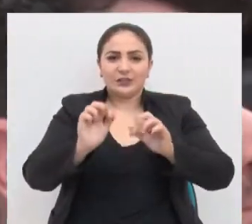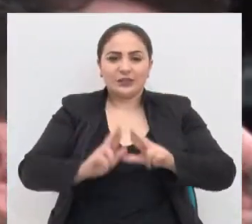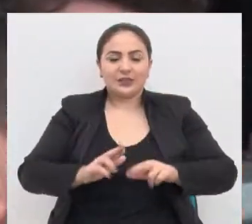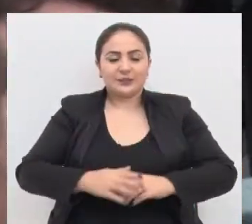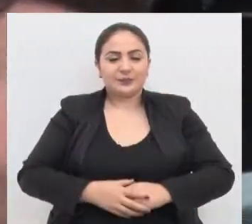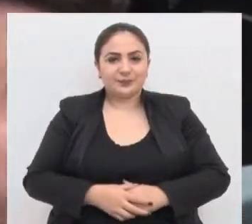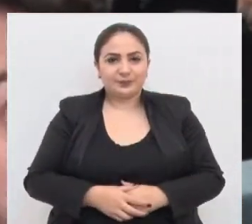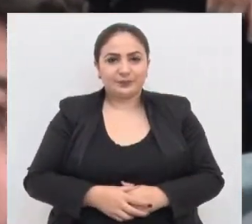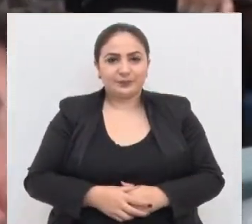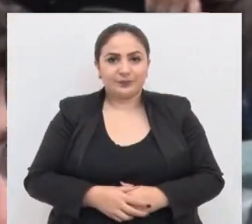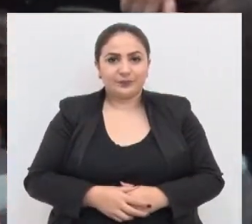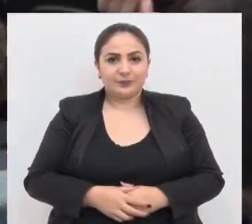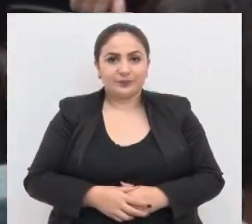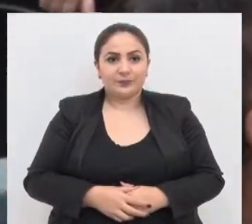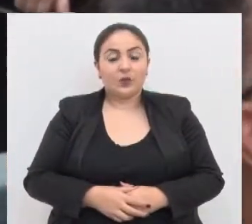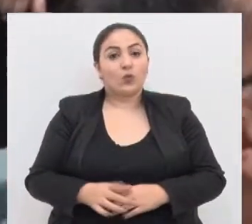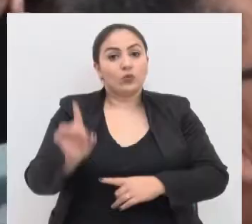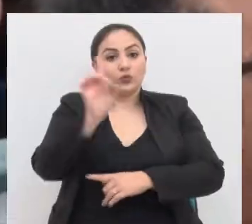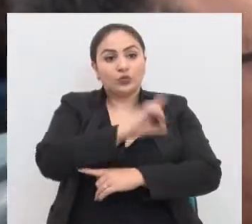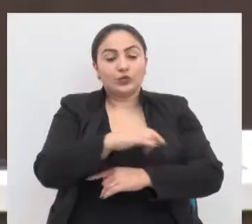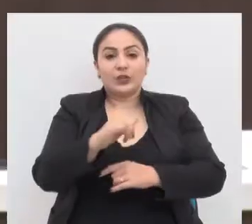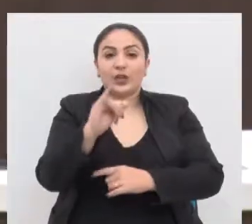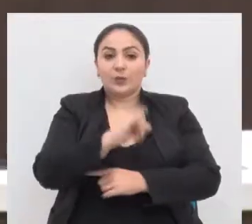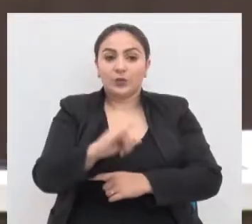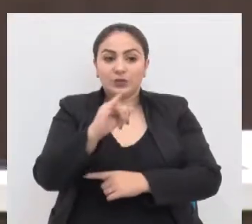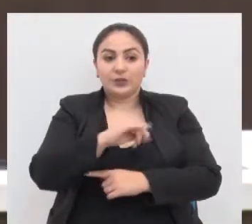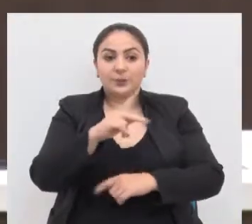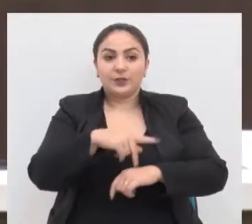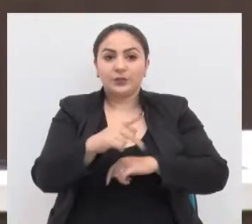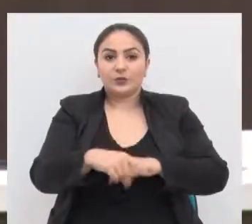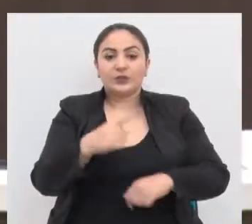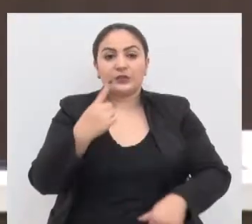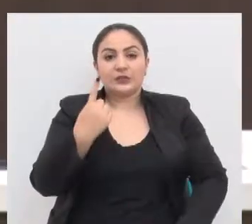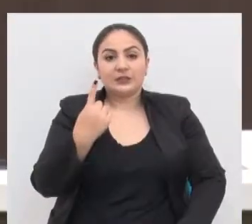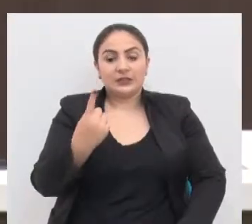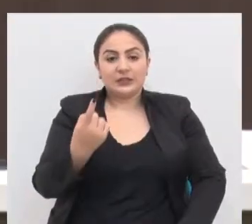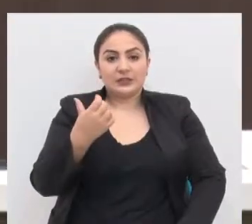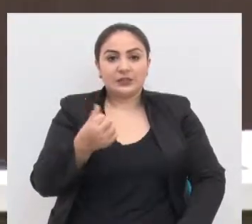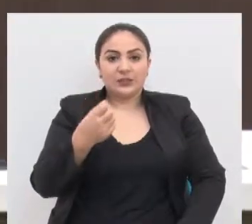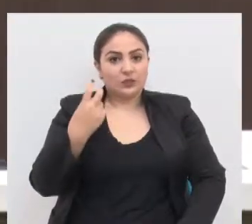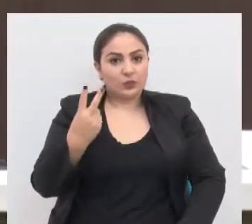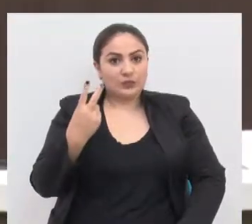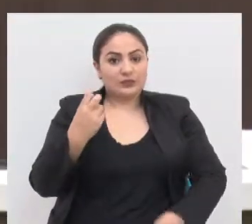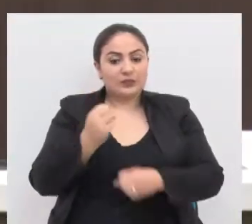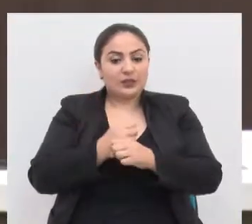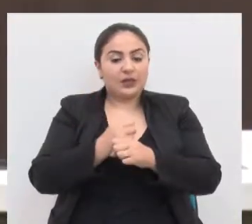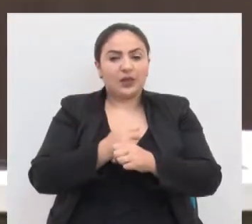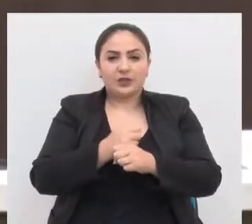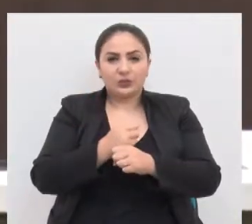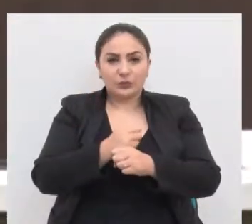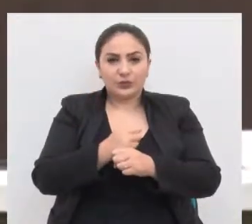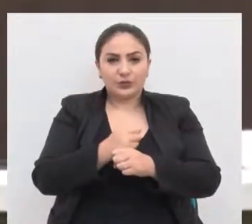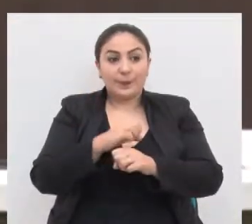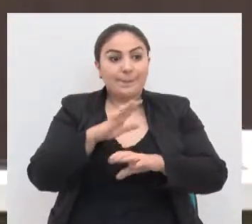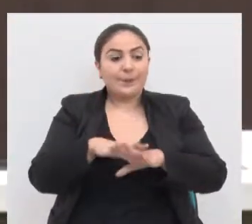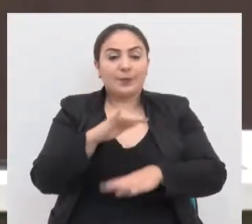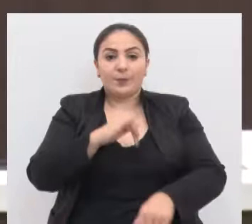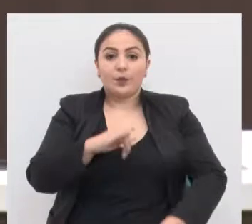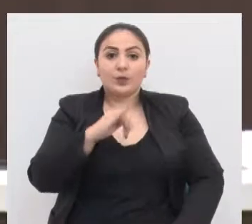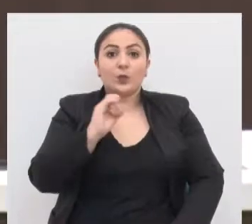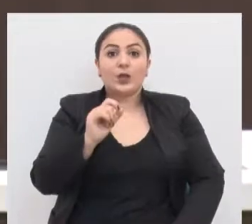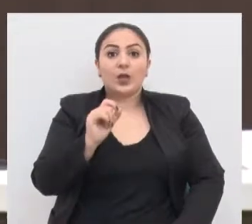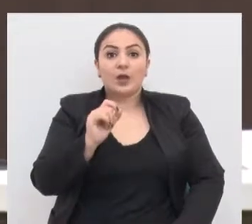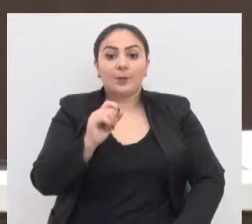diversos setores. Uma data importante para Passo Fundo, 162 anos, e muito